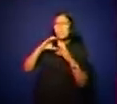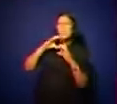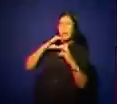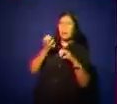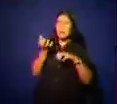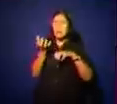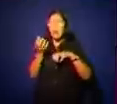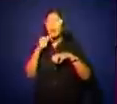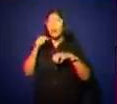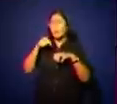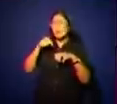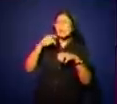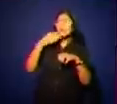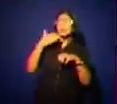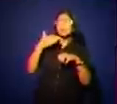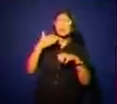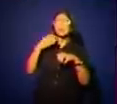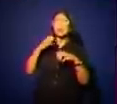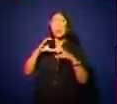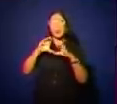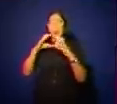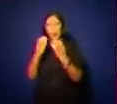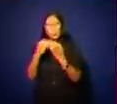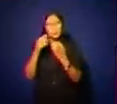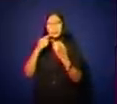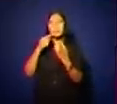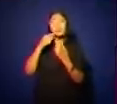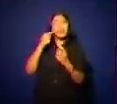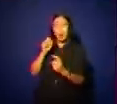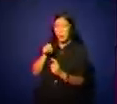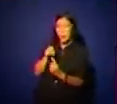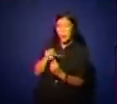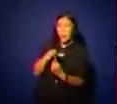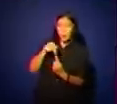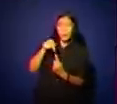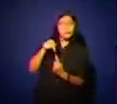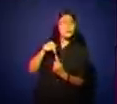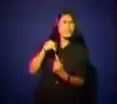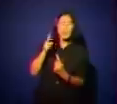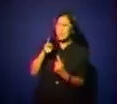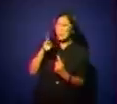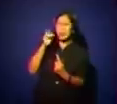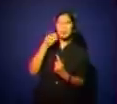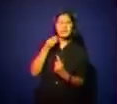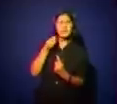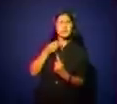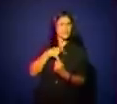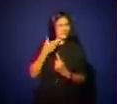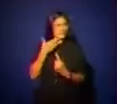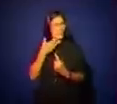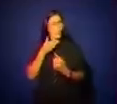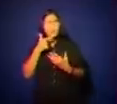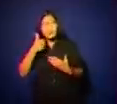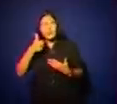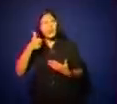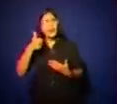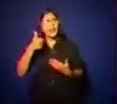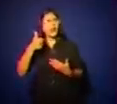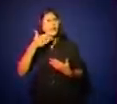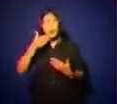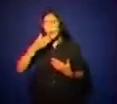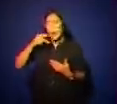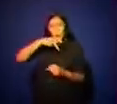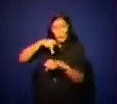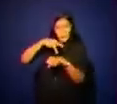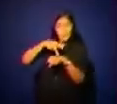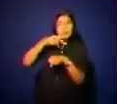ninguém fala sobre você não não o banco central segue a vida segue ninguém fala isso gera um ganho enorme um ganho enorme né para o país